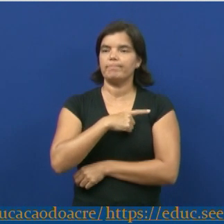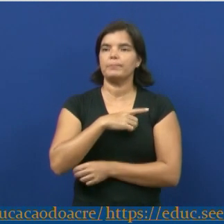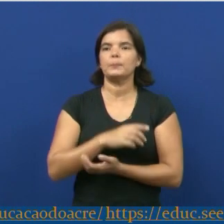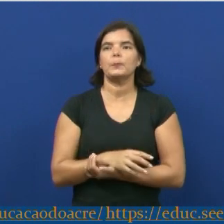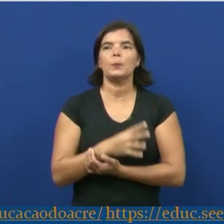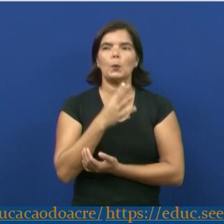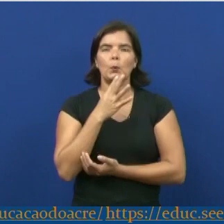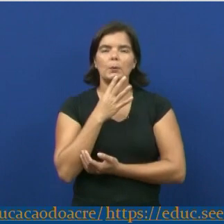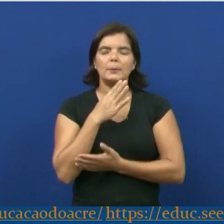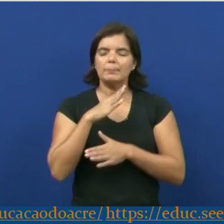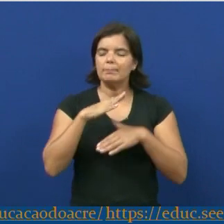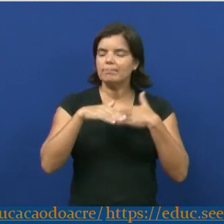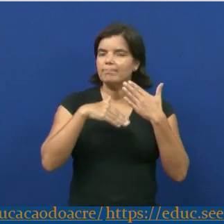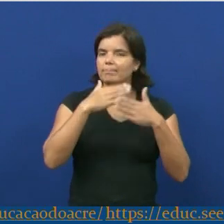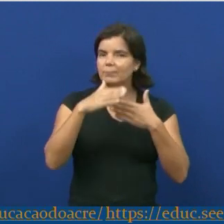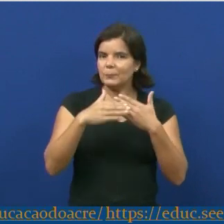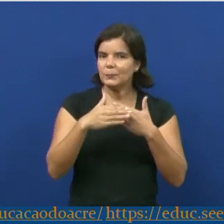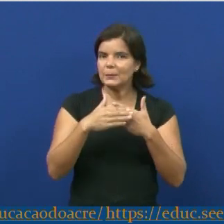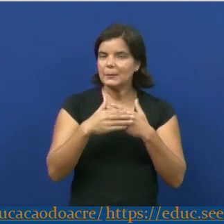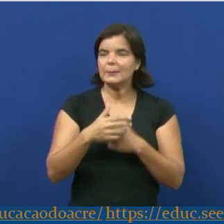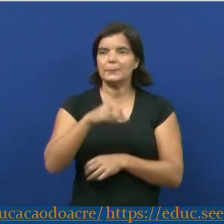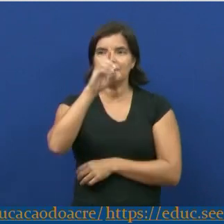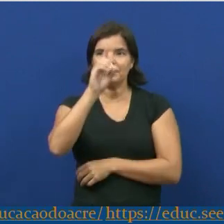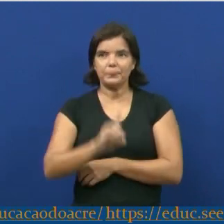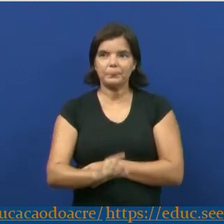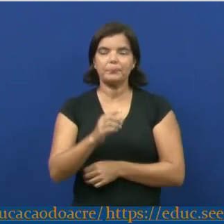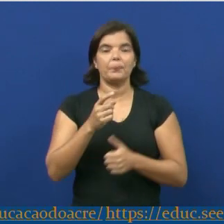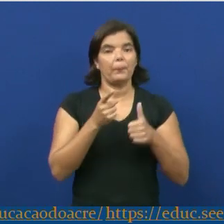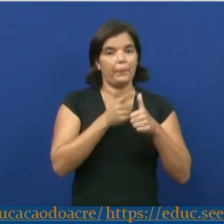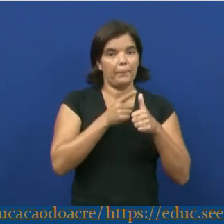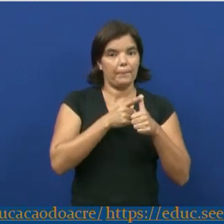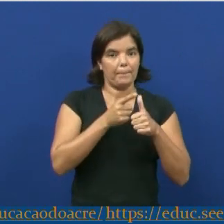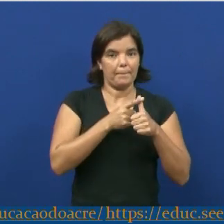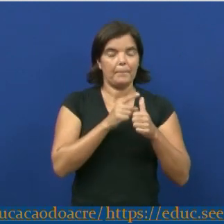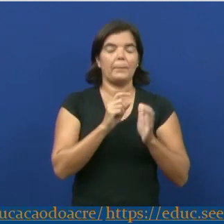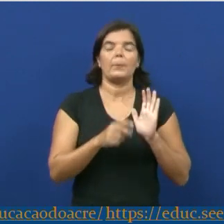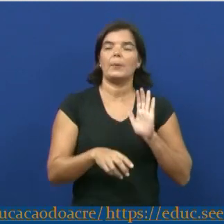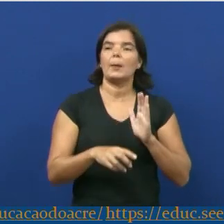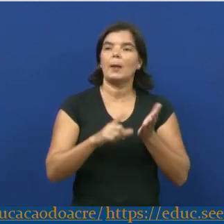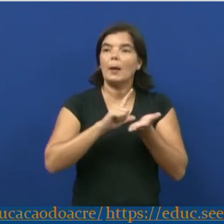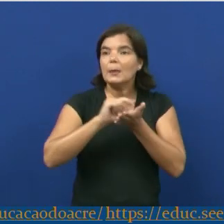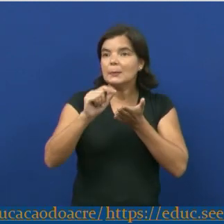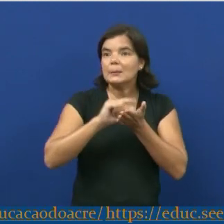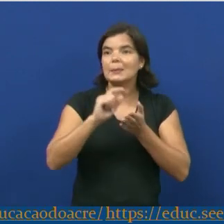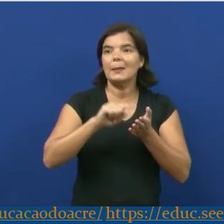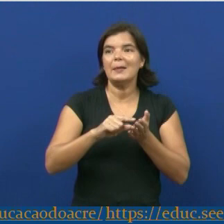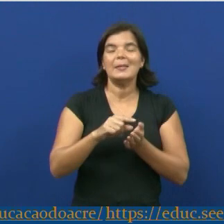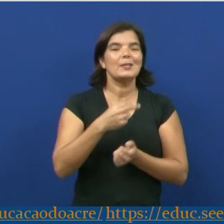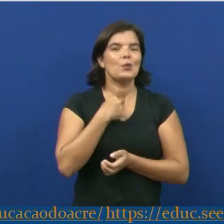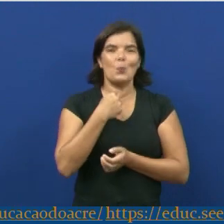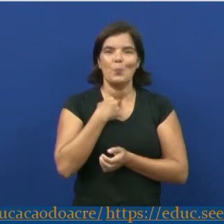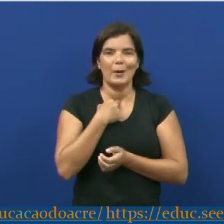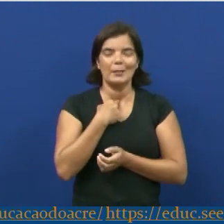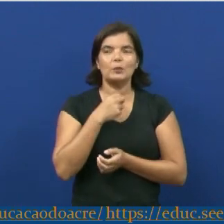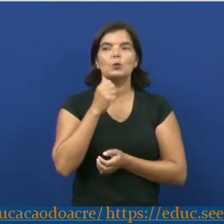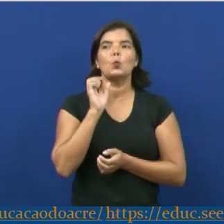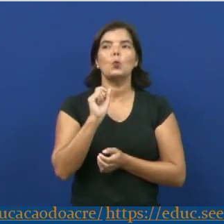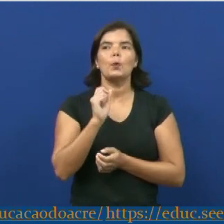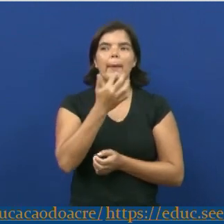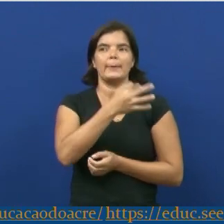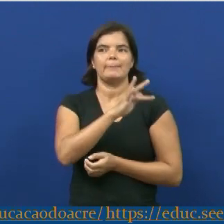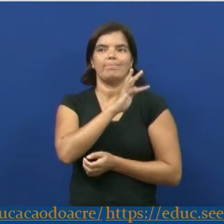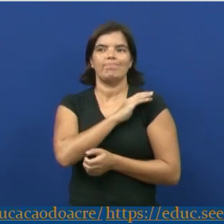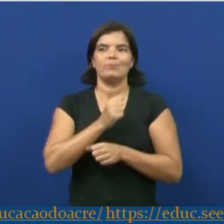vamos conhecer um pouquinho mais a Declaração dos Direitos. Na sua primeira cláusula, ela dizia que é ilegal a faculdade que